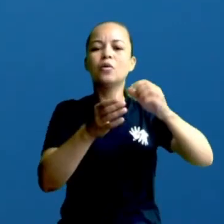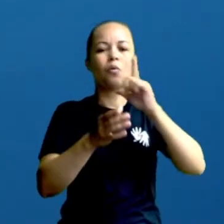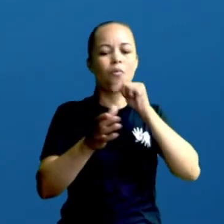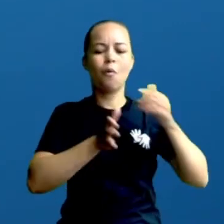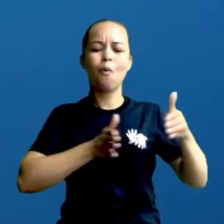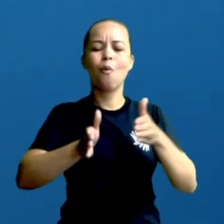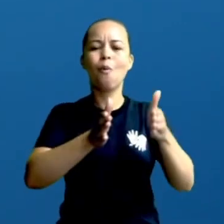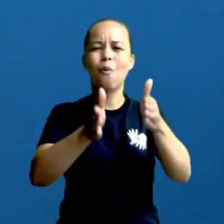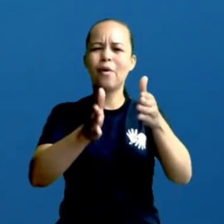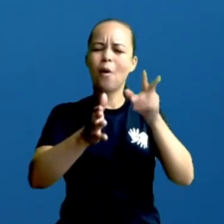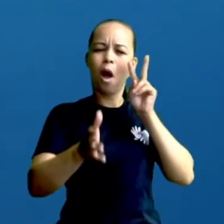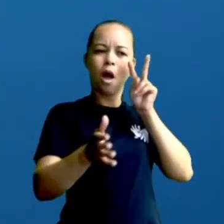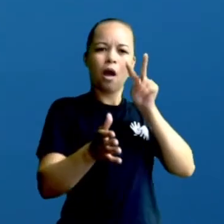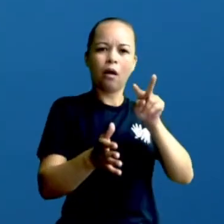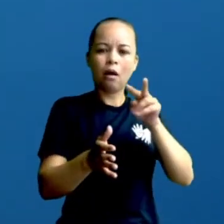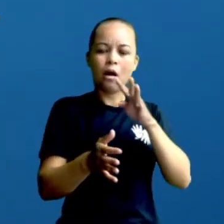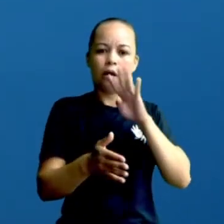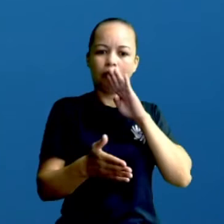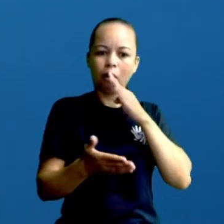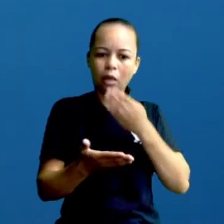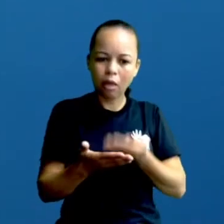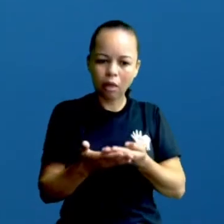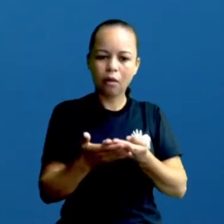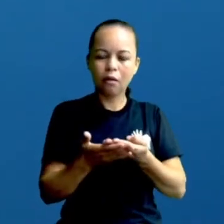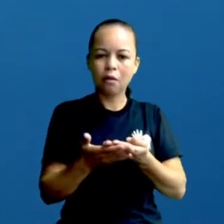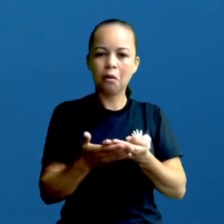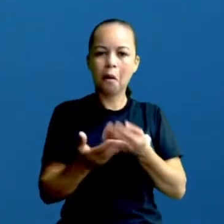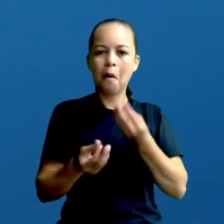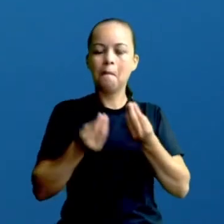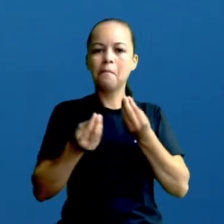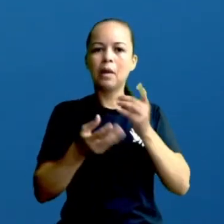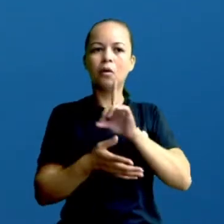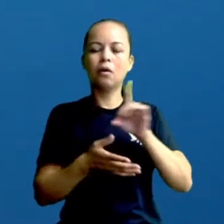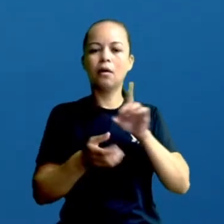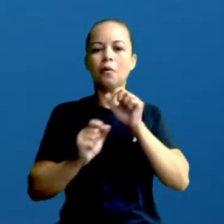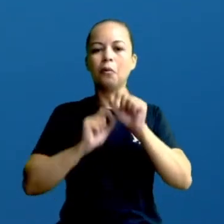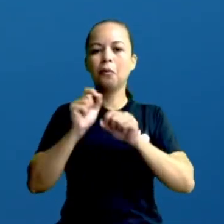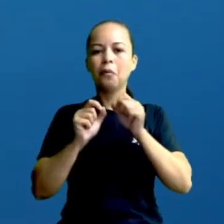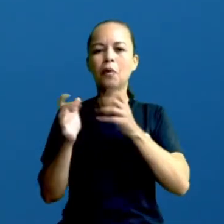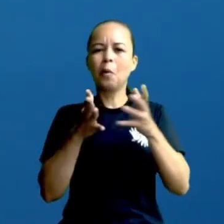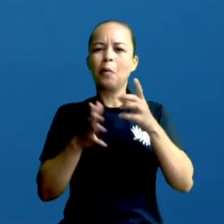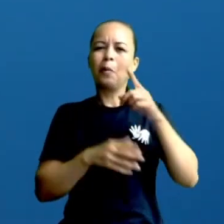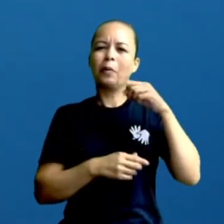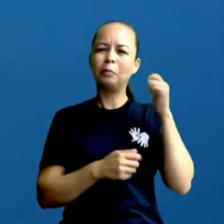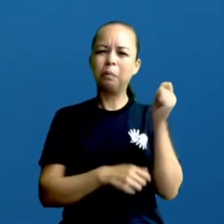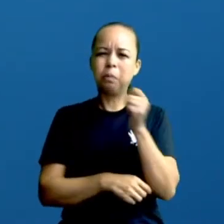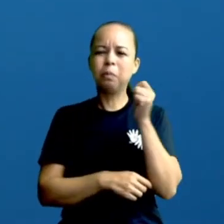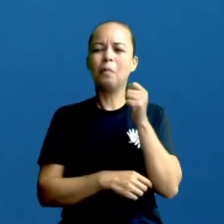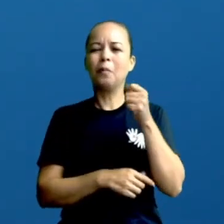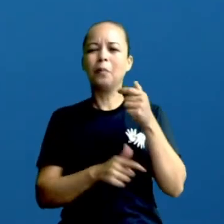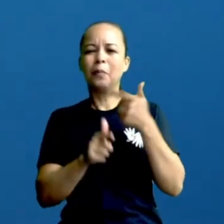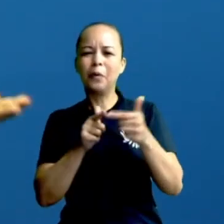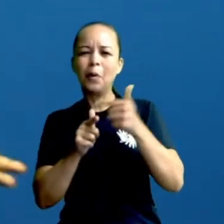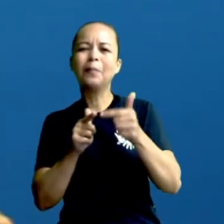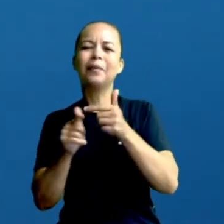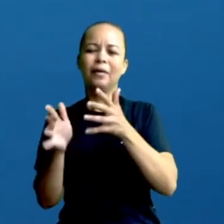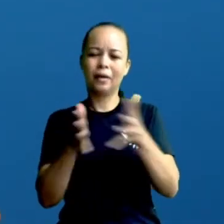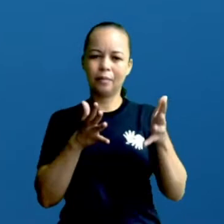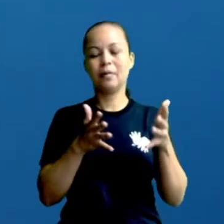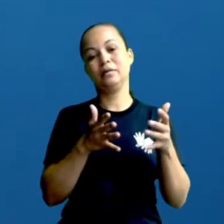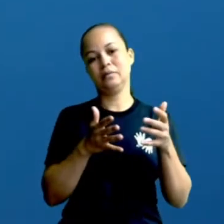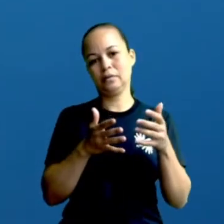pensar, de não compreender a poluição e o quão isso é prejudicial, né? Então, existe a questão dos